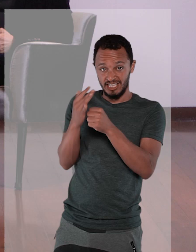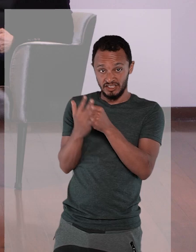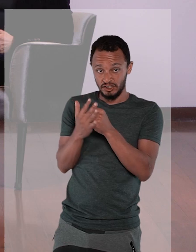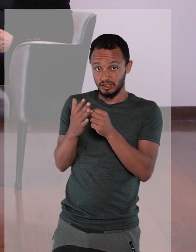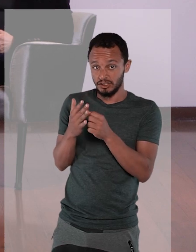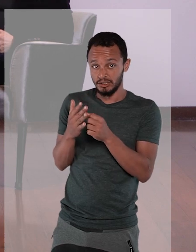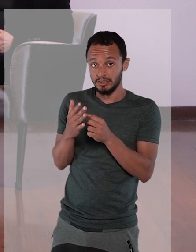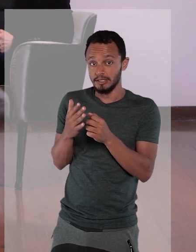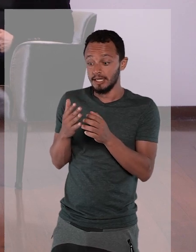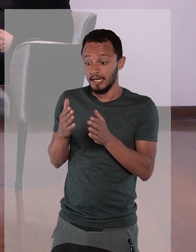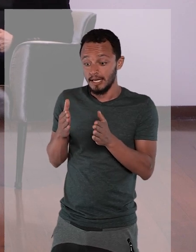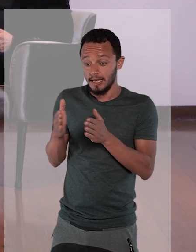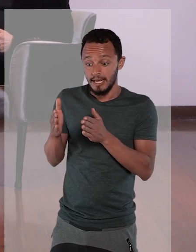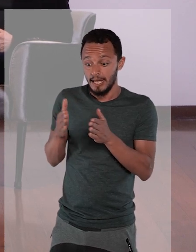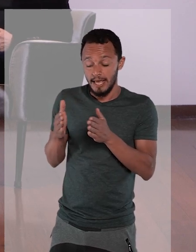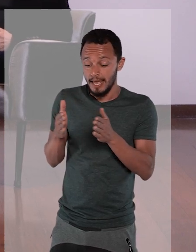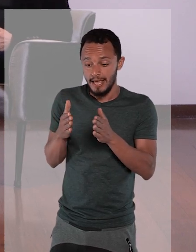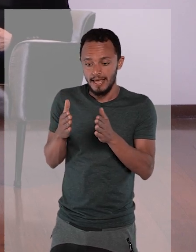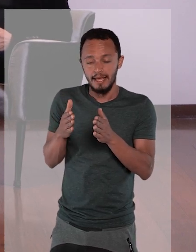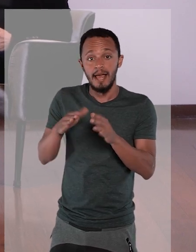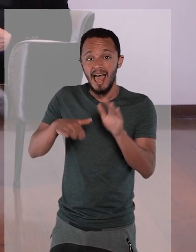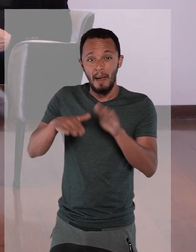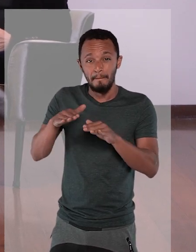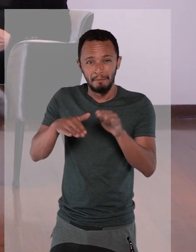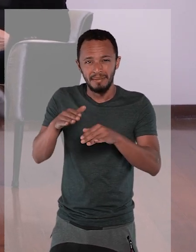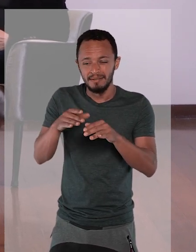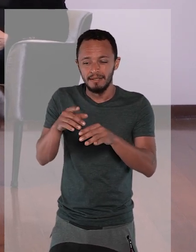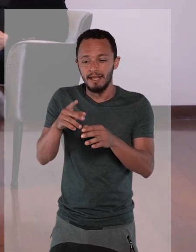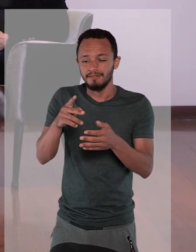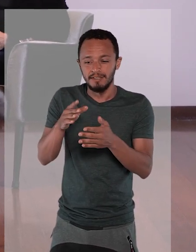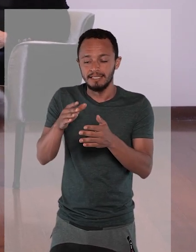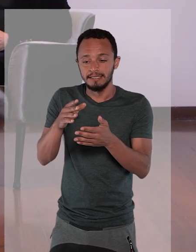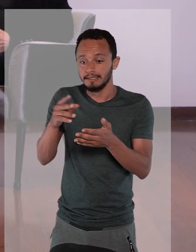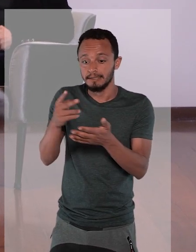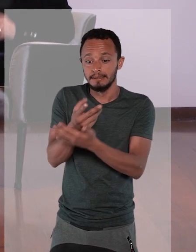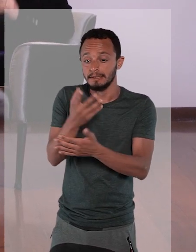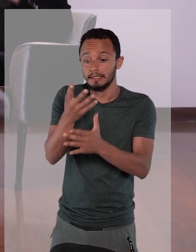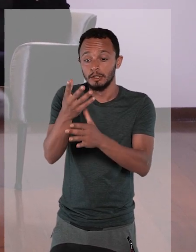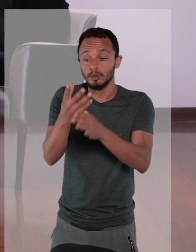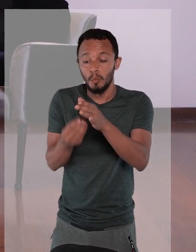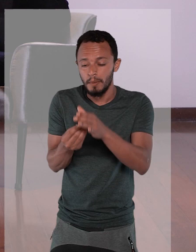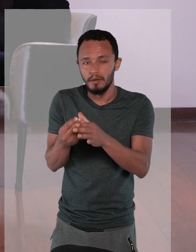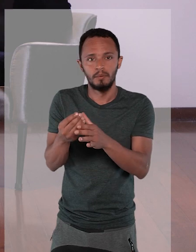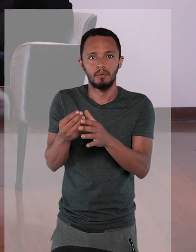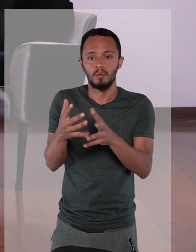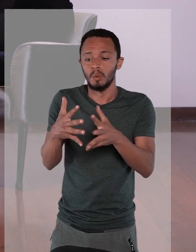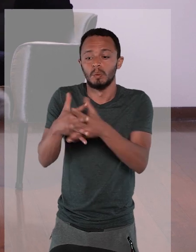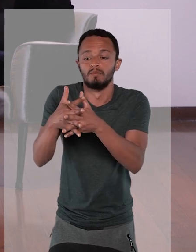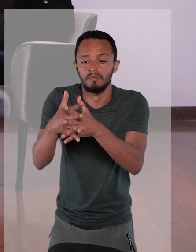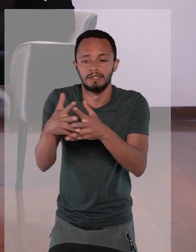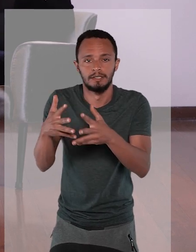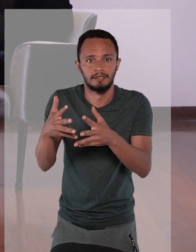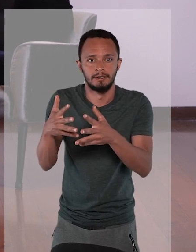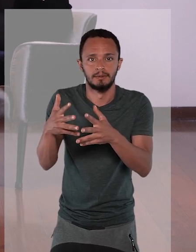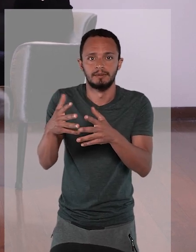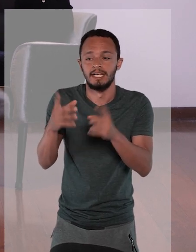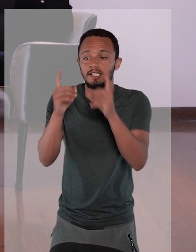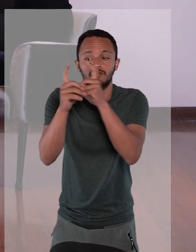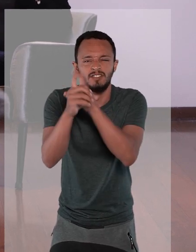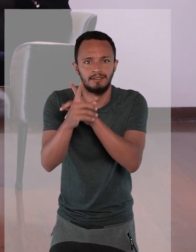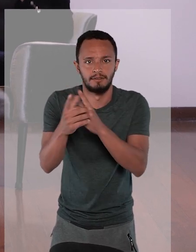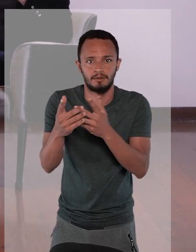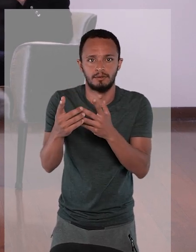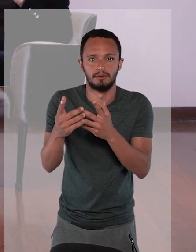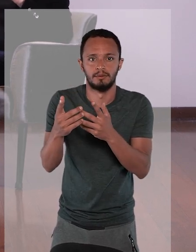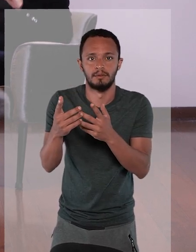Mas, então, o livro é lindo, né? E a cada finalzinho, né,